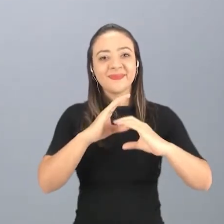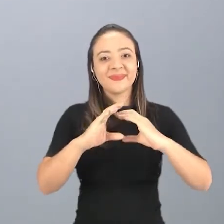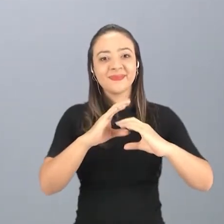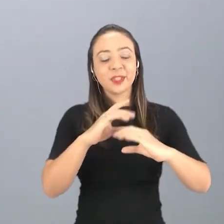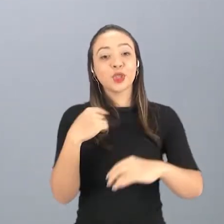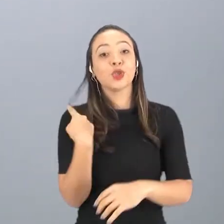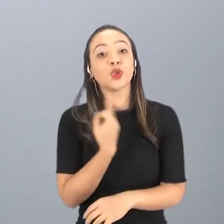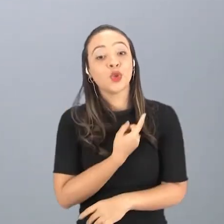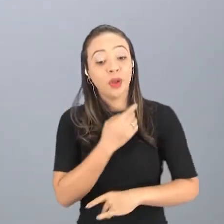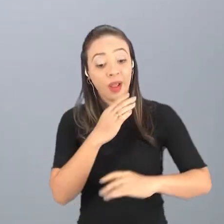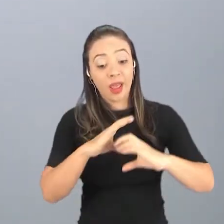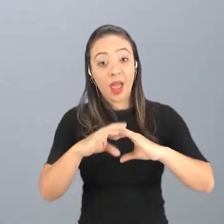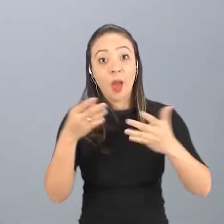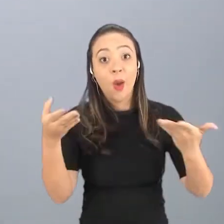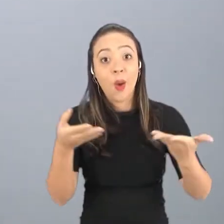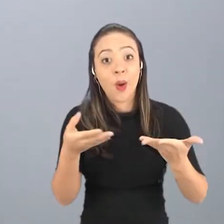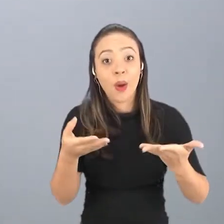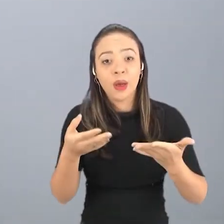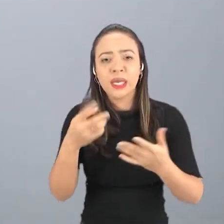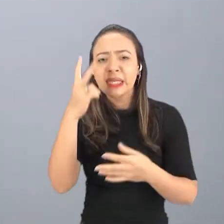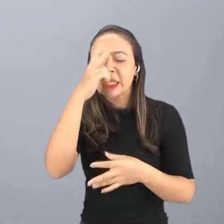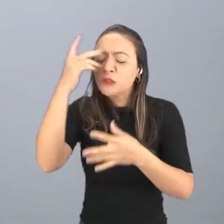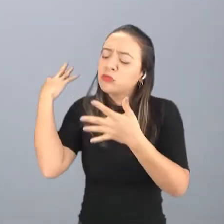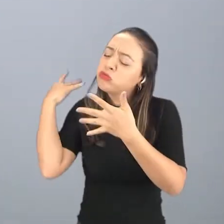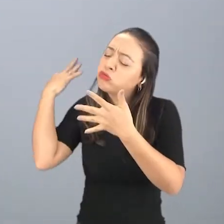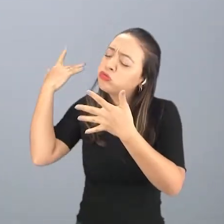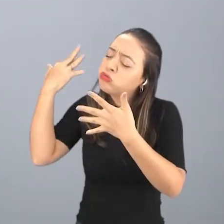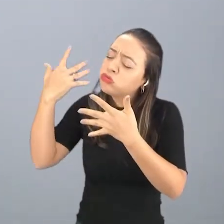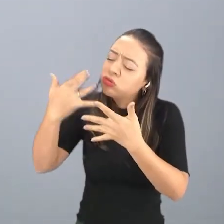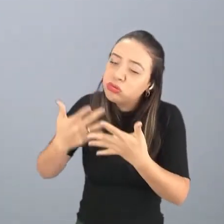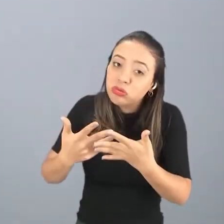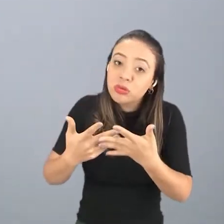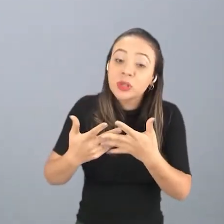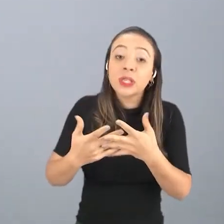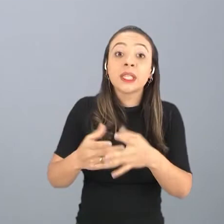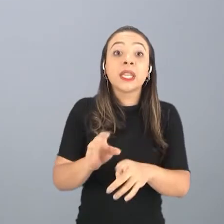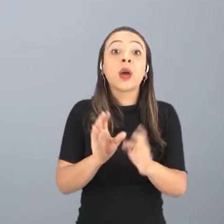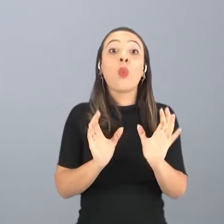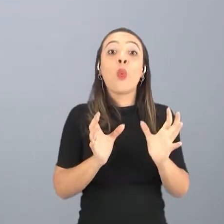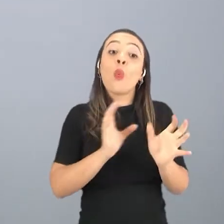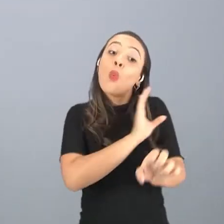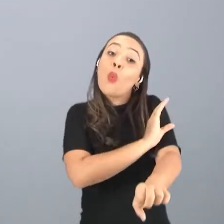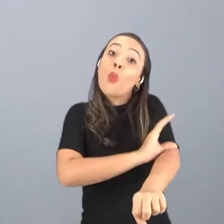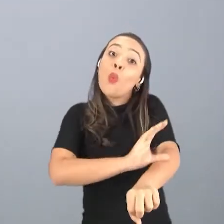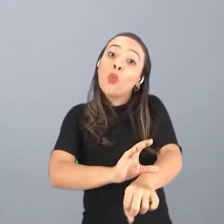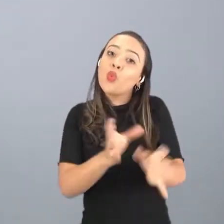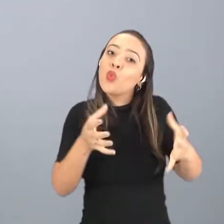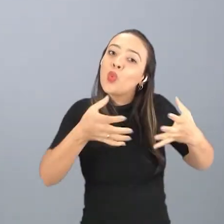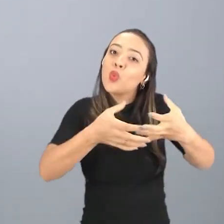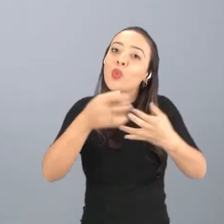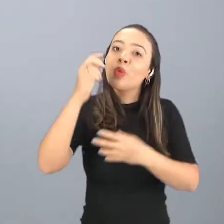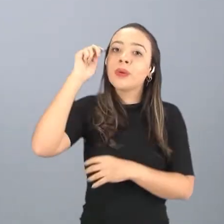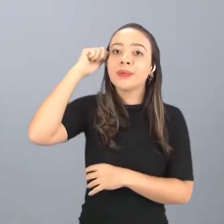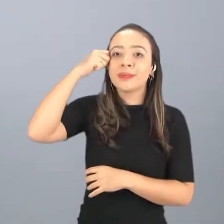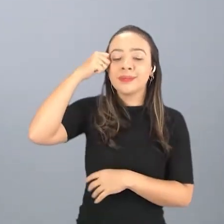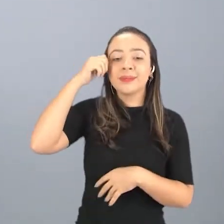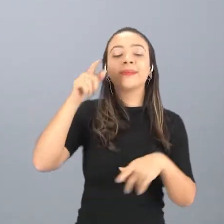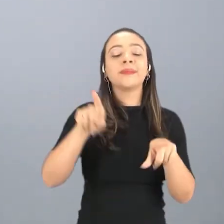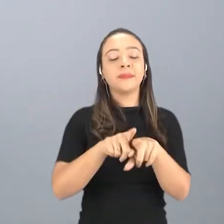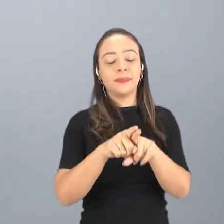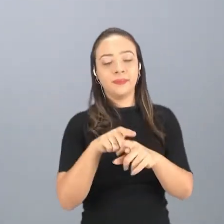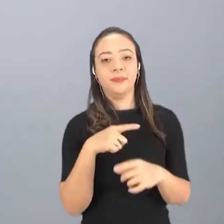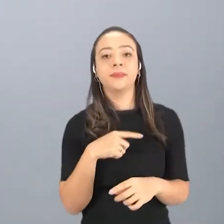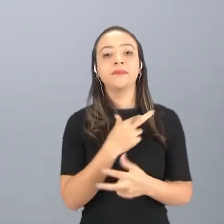gente canta hoje são canções herdadas dos negros e dos africanos, certo? Então vamos lá. Alguns